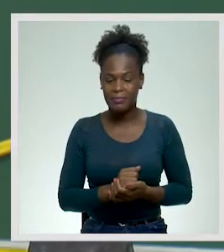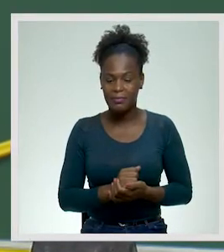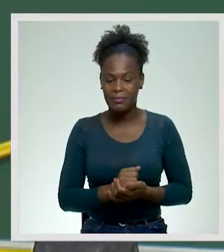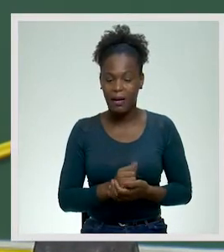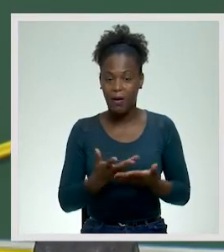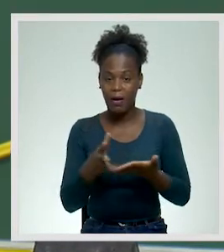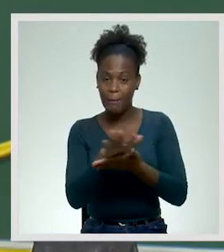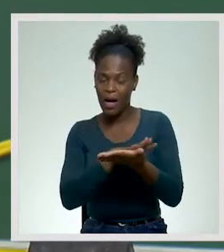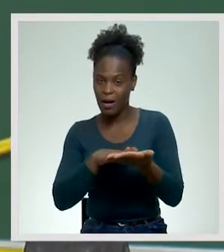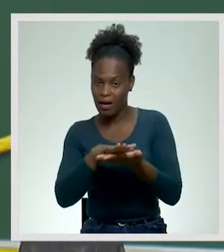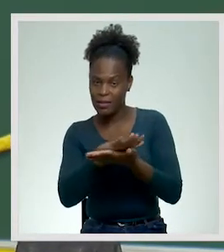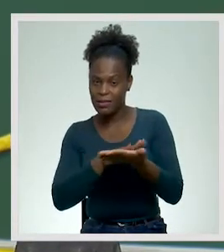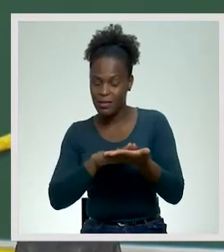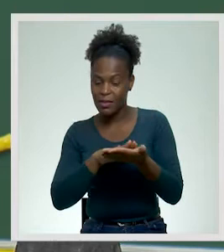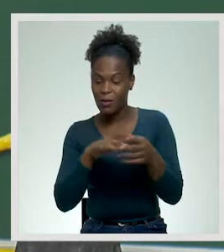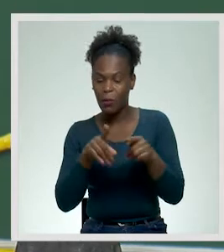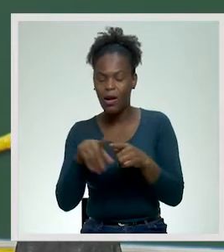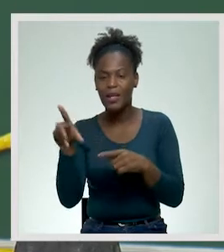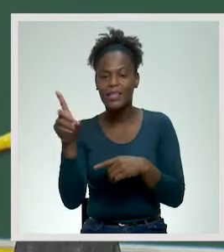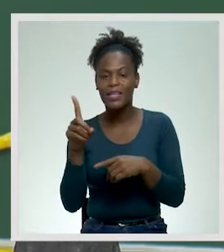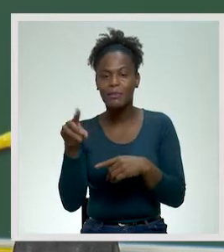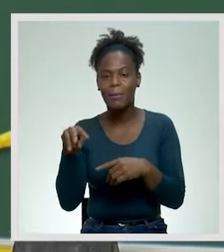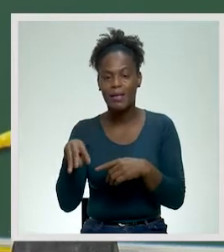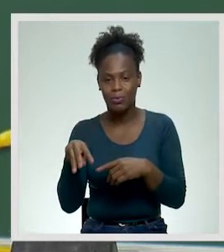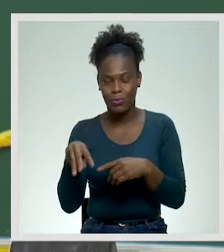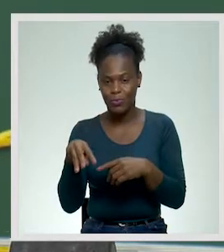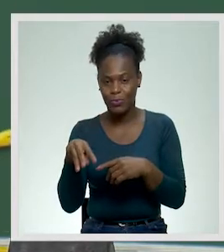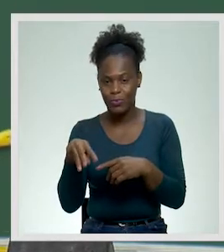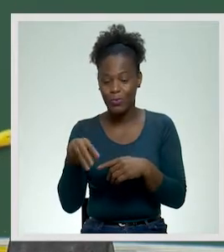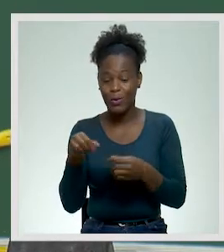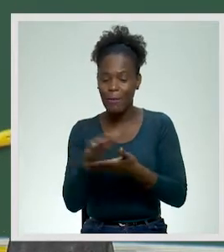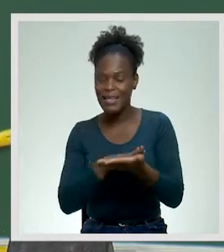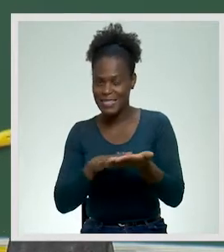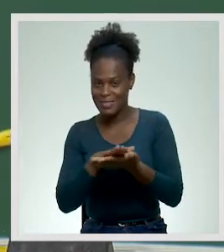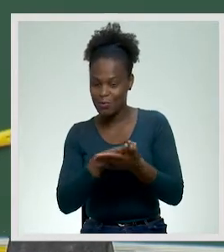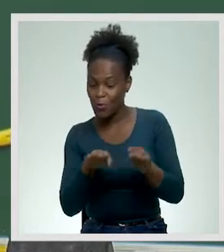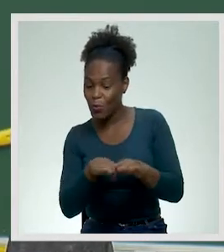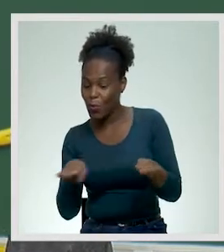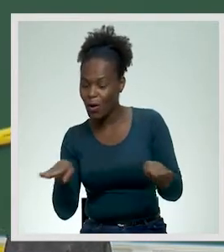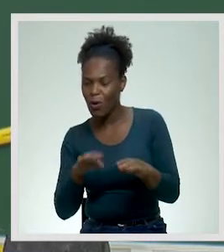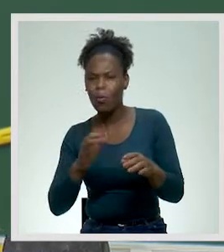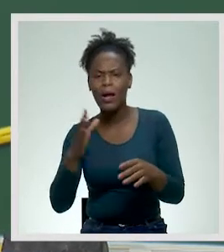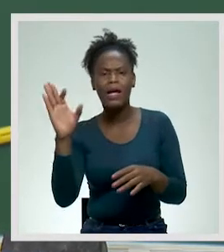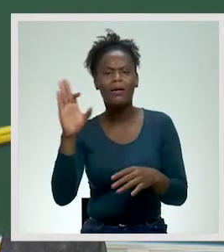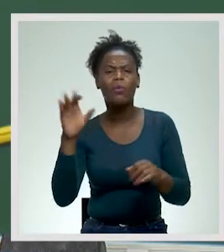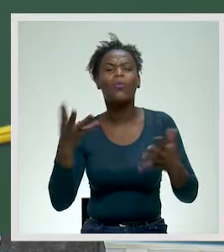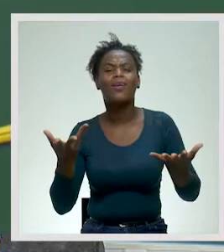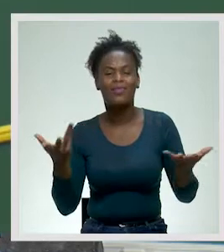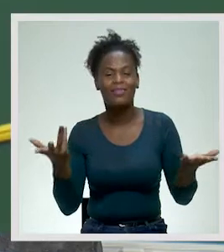A base é de 6 metros. Qual é a hipotenusa?